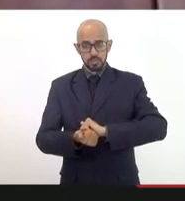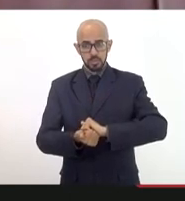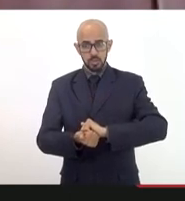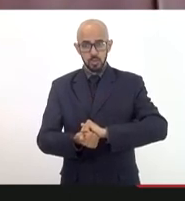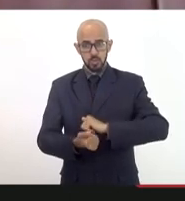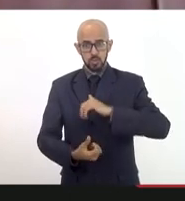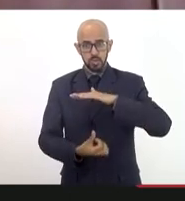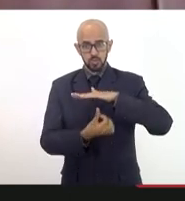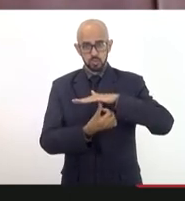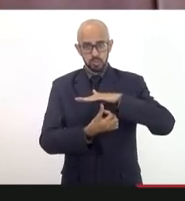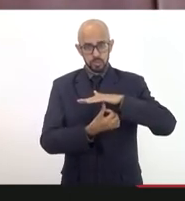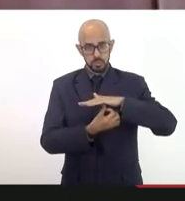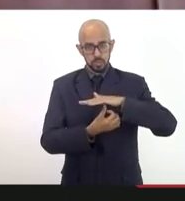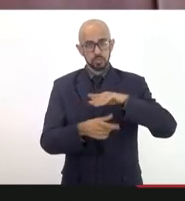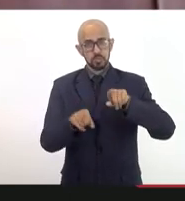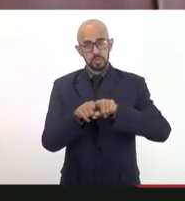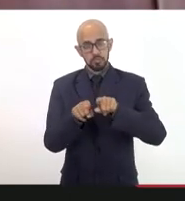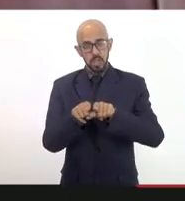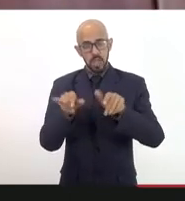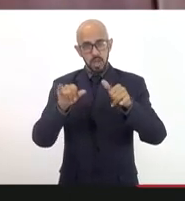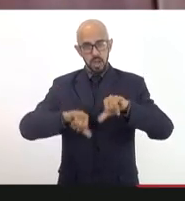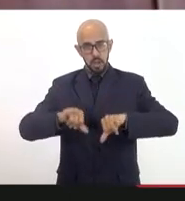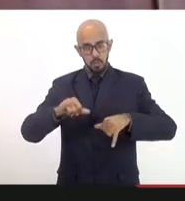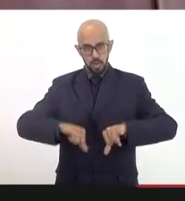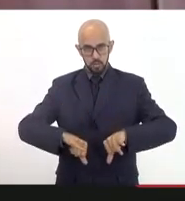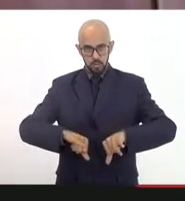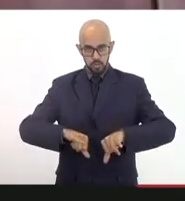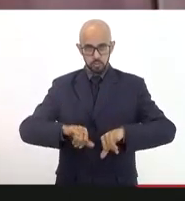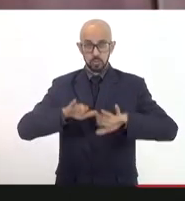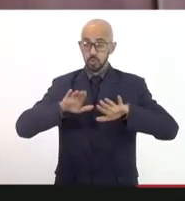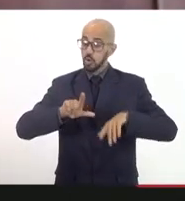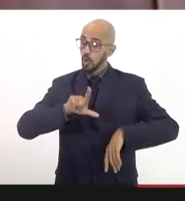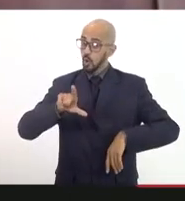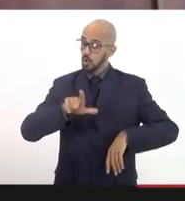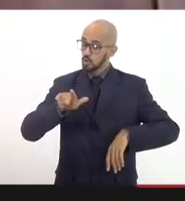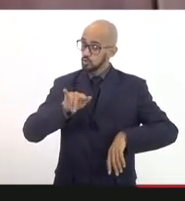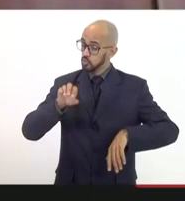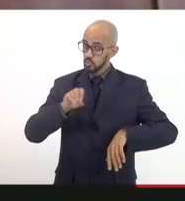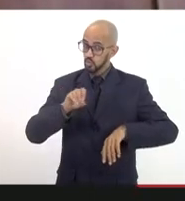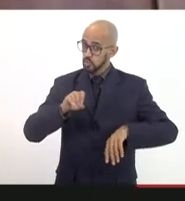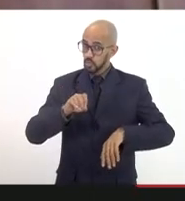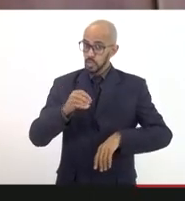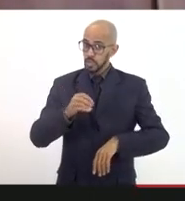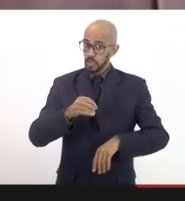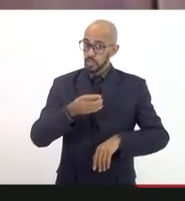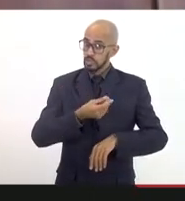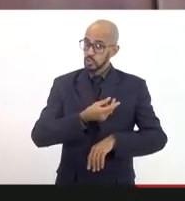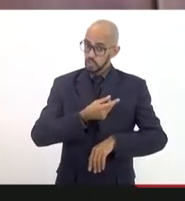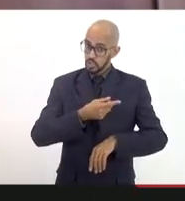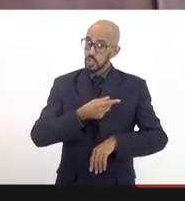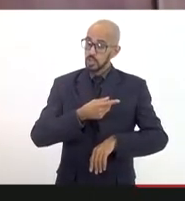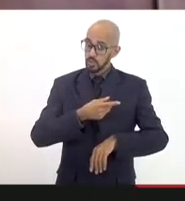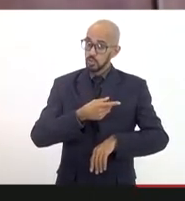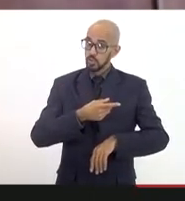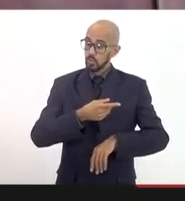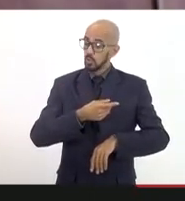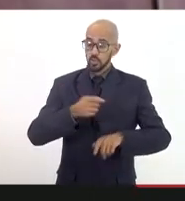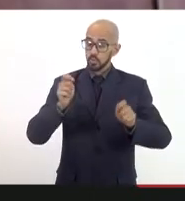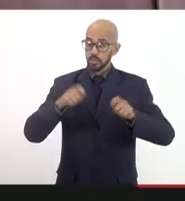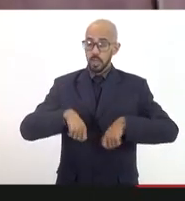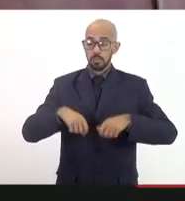mas também em laboratórios. É claro que a gente não vai cobrir com essa verba, é muita verba, mas a gente não consegue